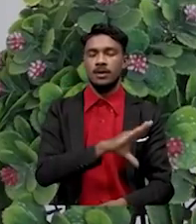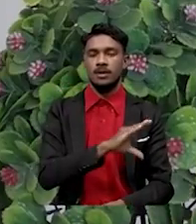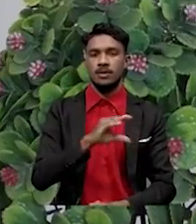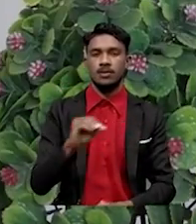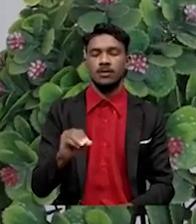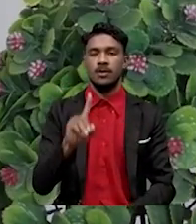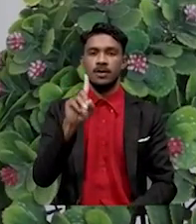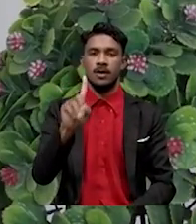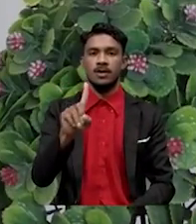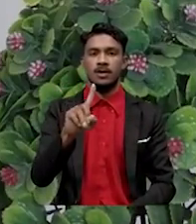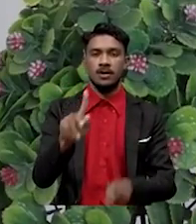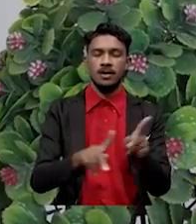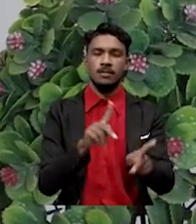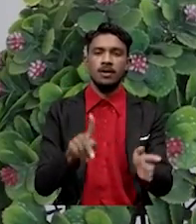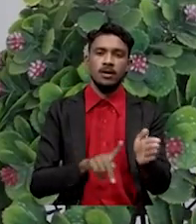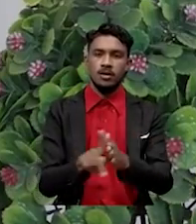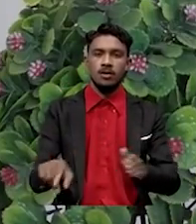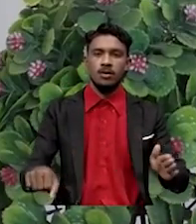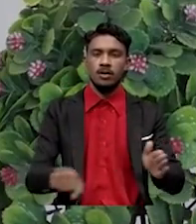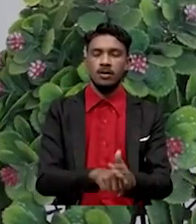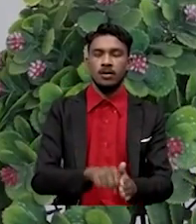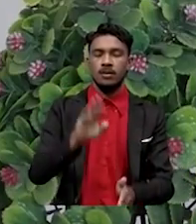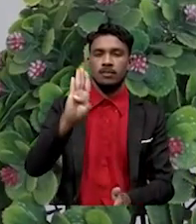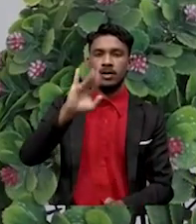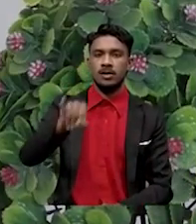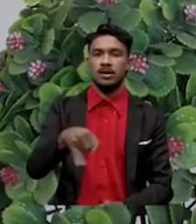Ida suspeito BZ da hora da que ia na minha